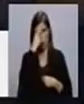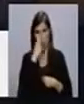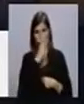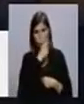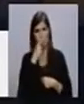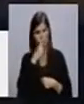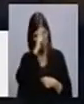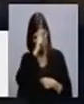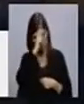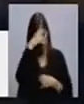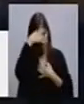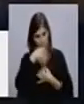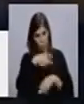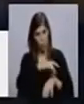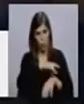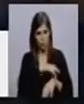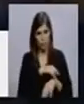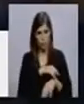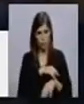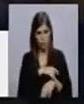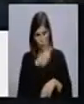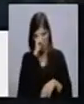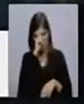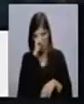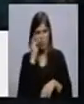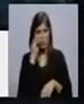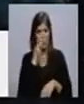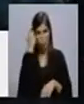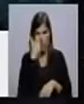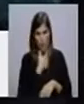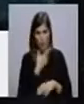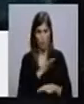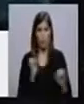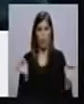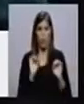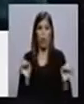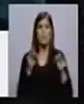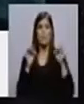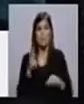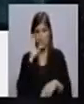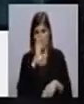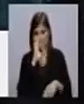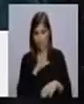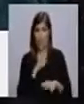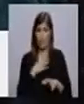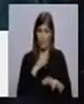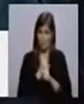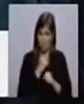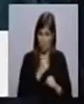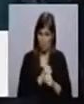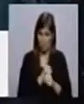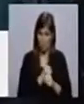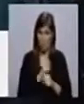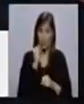respeitar a dignidade do doente e guardar o máximo respeito pela vida humana, mas já não têm tantas certezas se querem exercer a sua profissão no interior